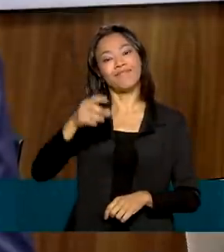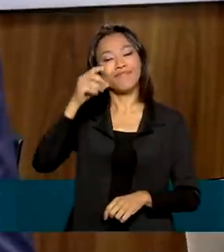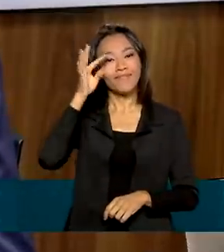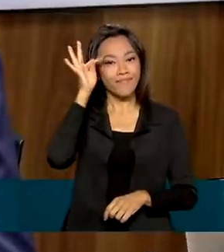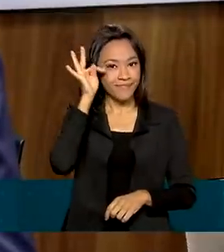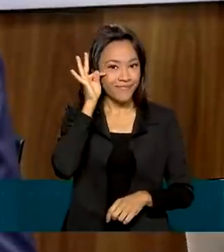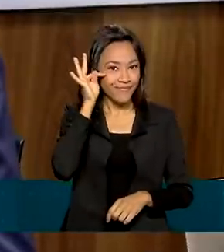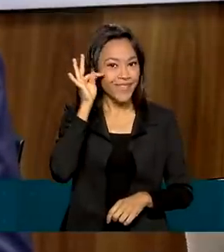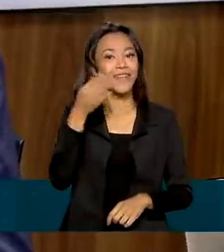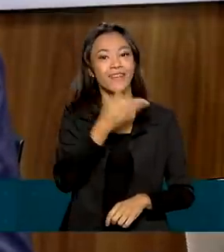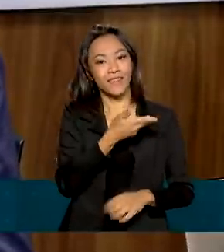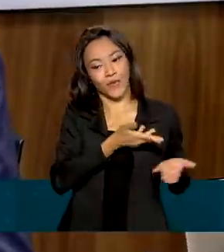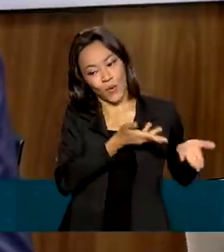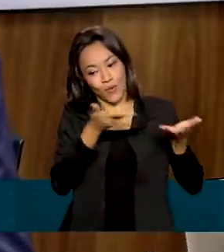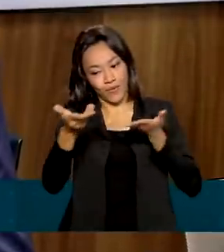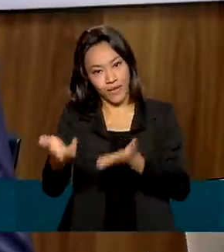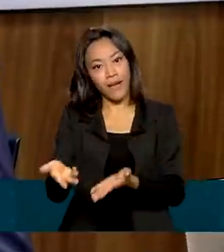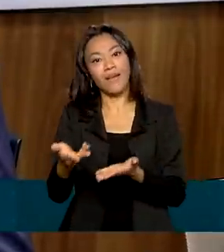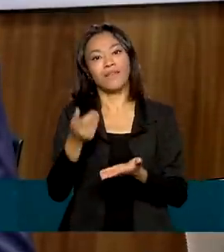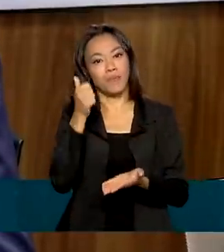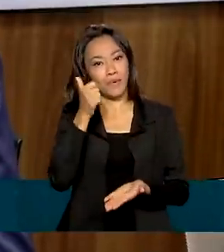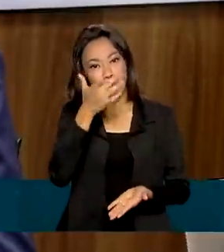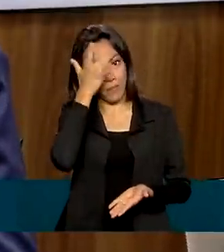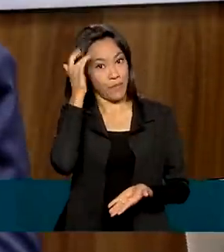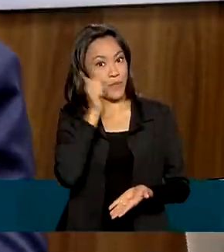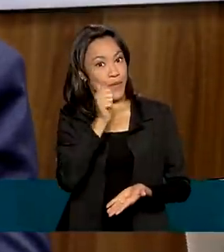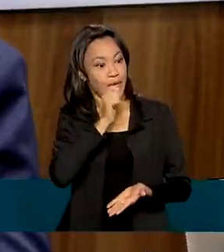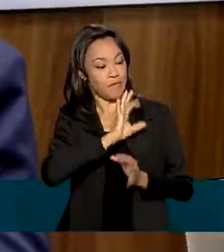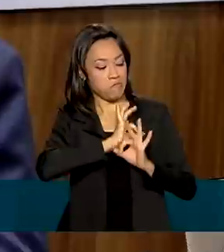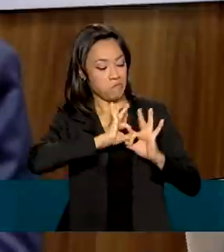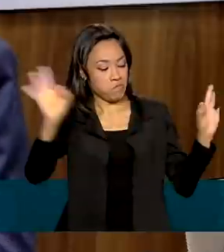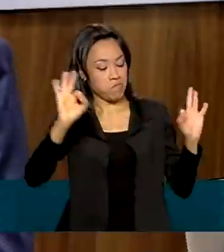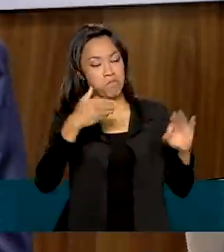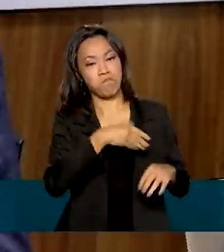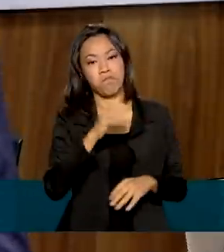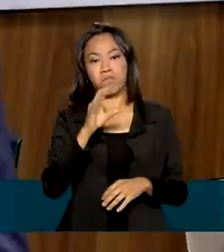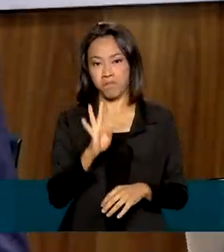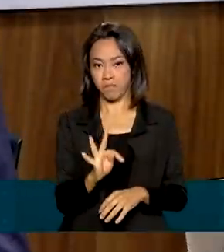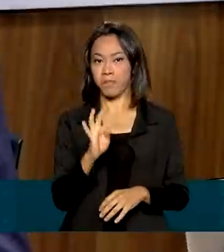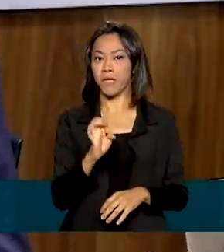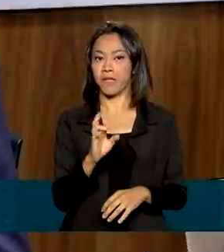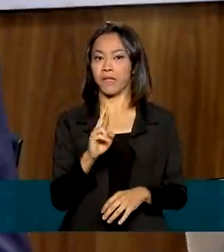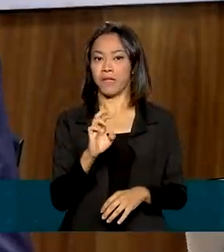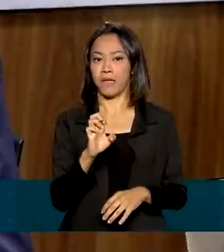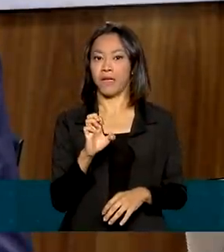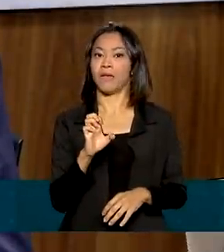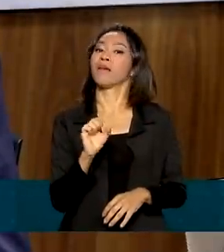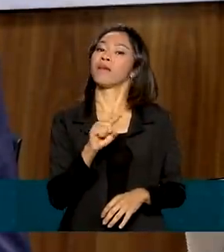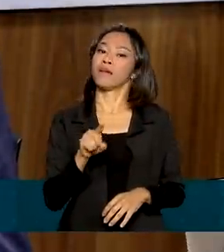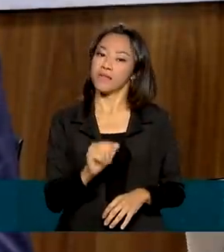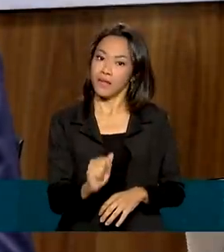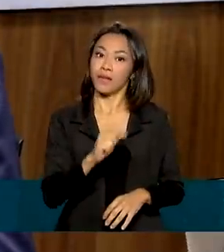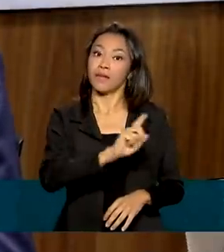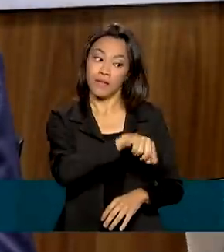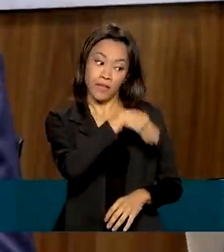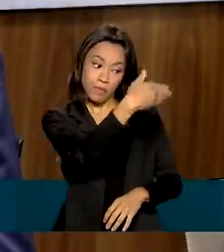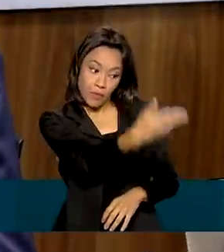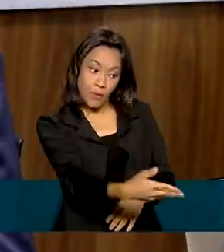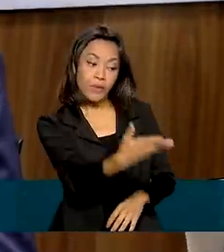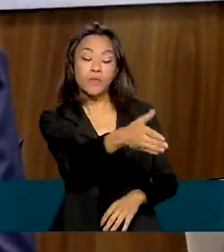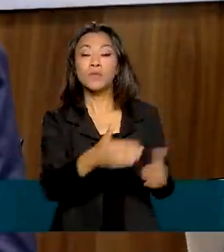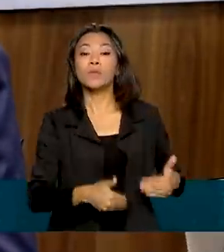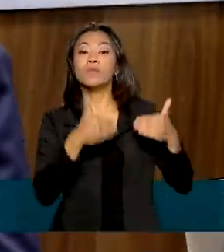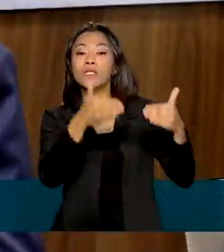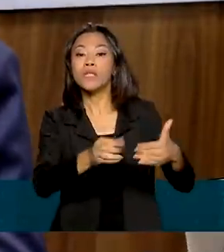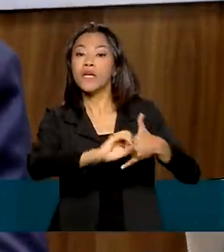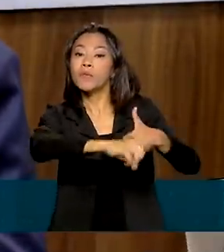pasta da Agricultura uma pessoa fantástica Olha o uso a ela obviamente o Ministério do meio ambiente através do Ricardo